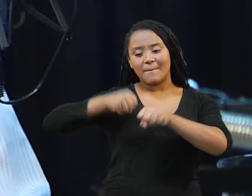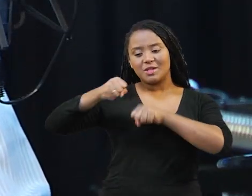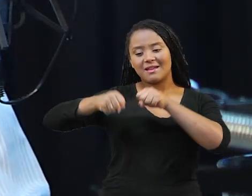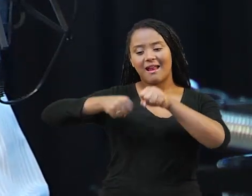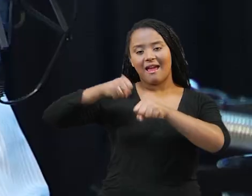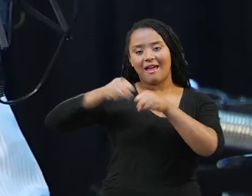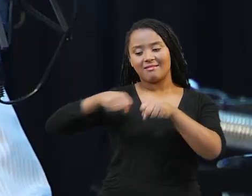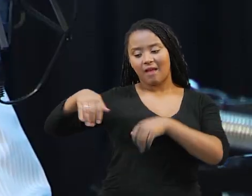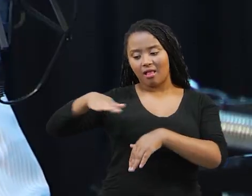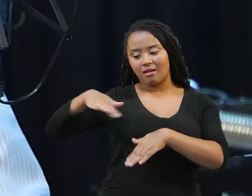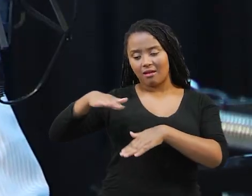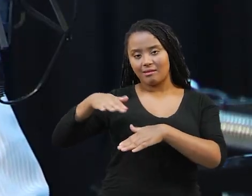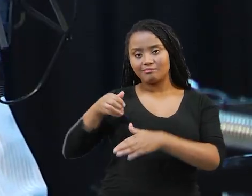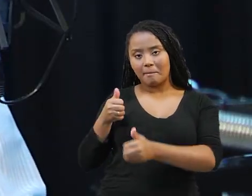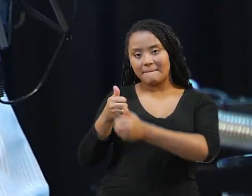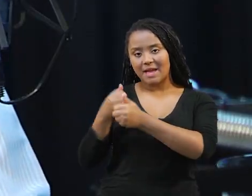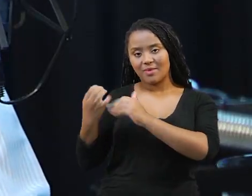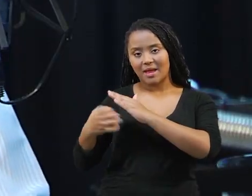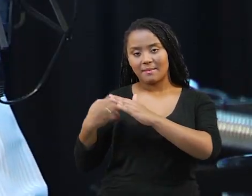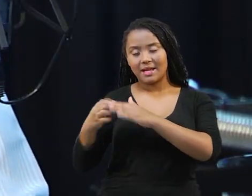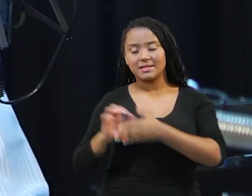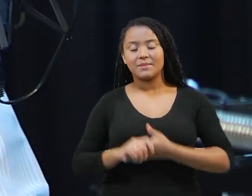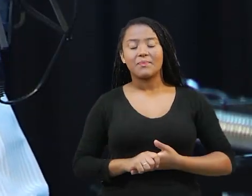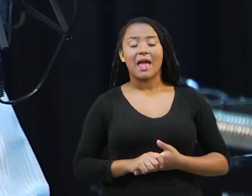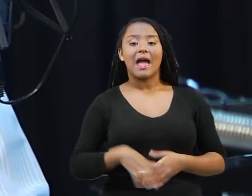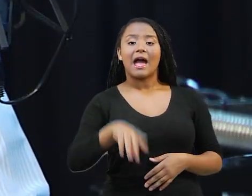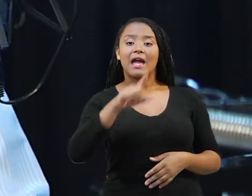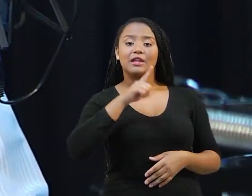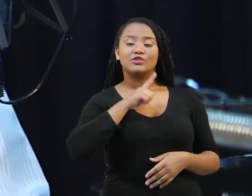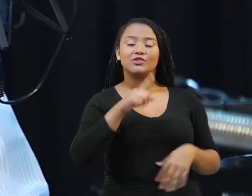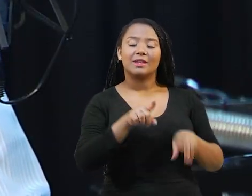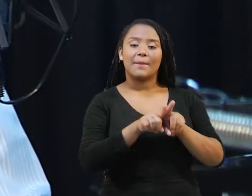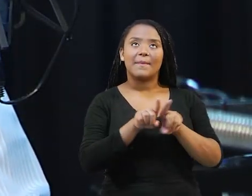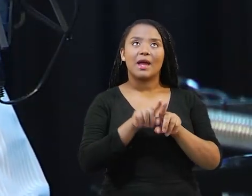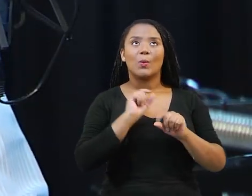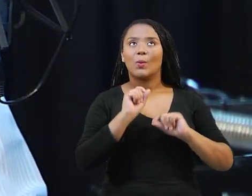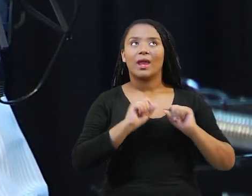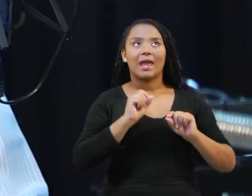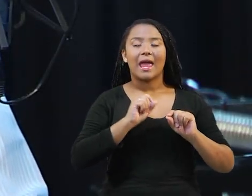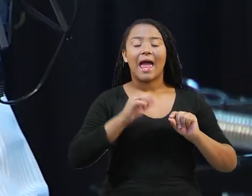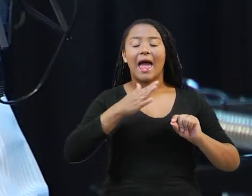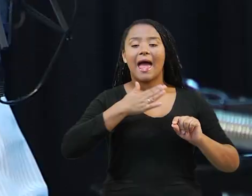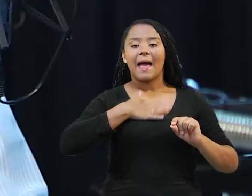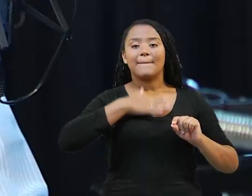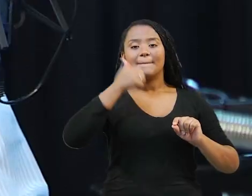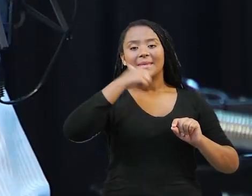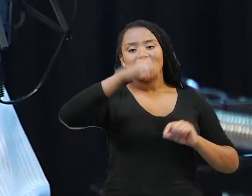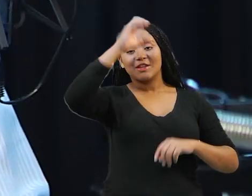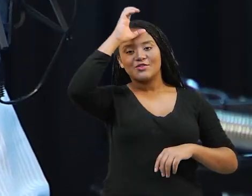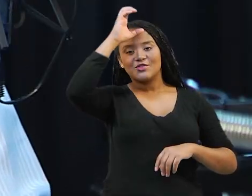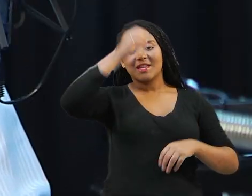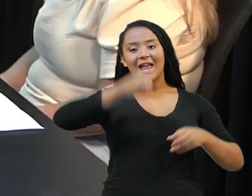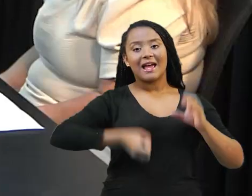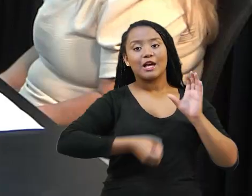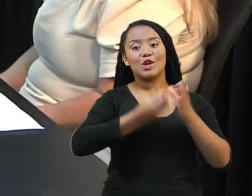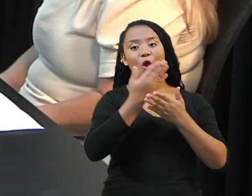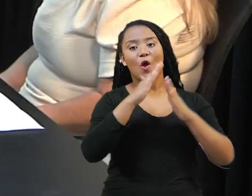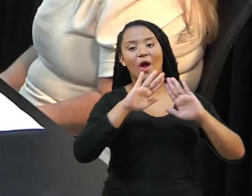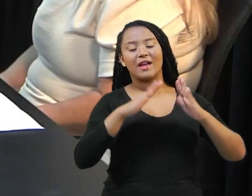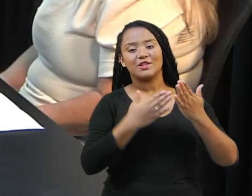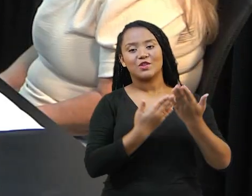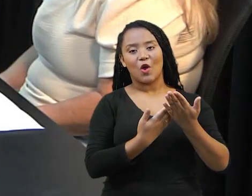Minha tia, fundou a escolinha Gato de Botas, né? Minha tia até já faleceu, e ela